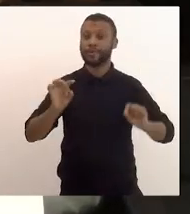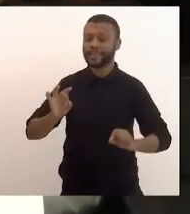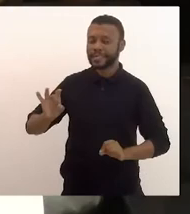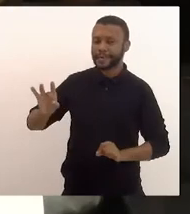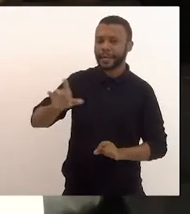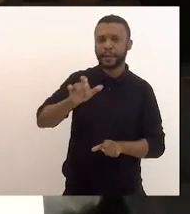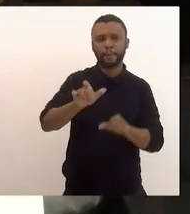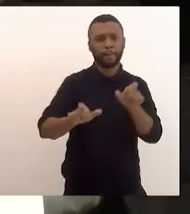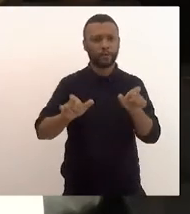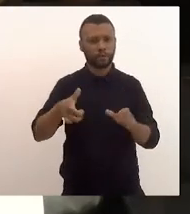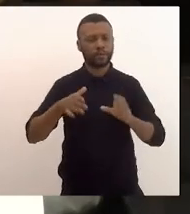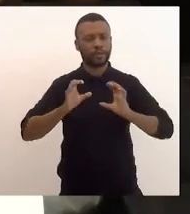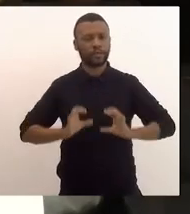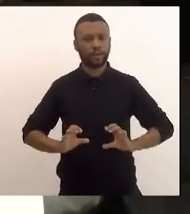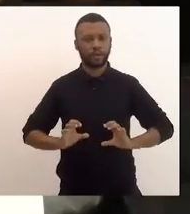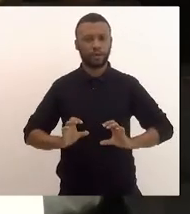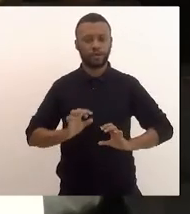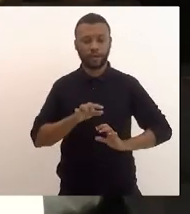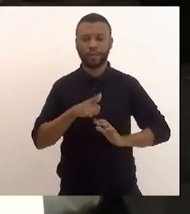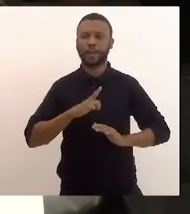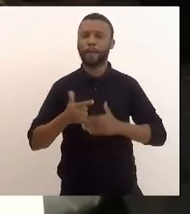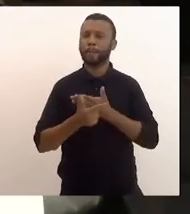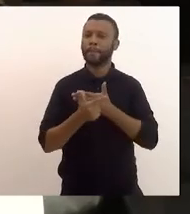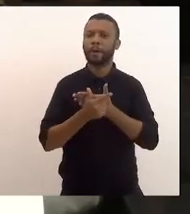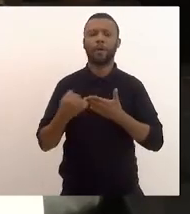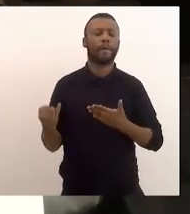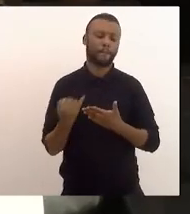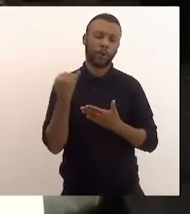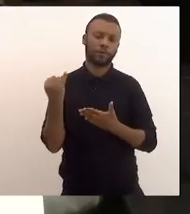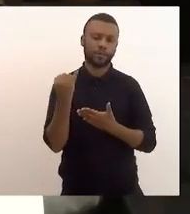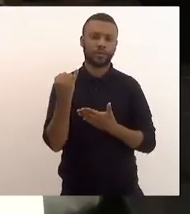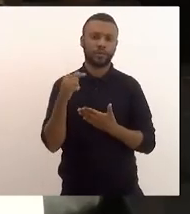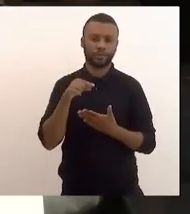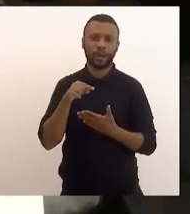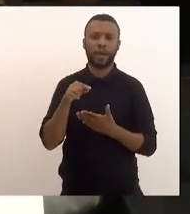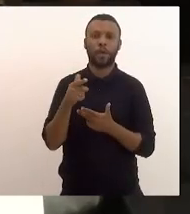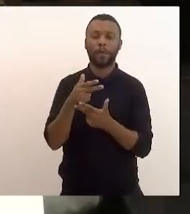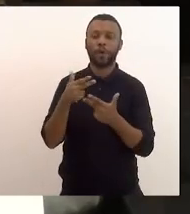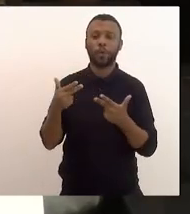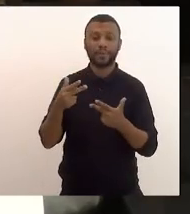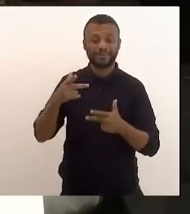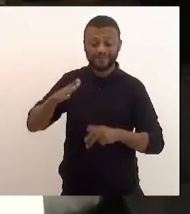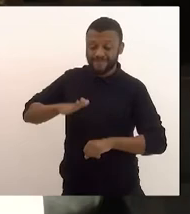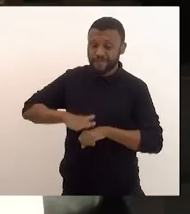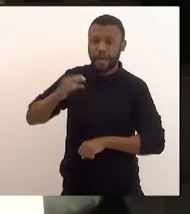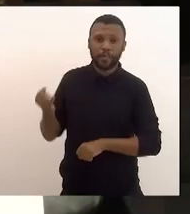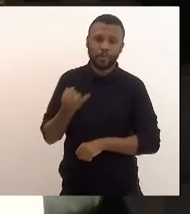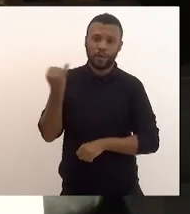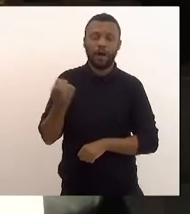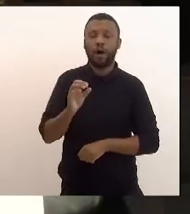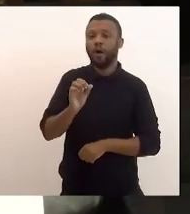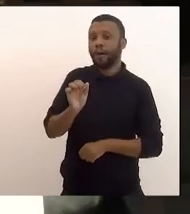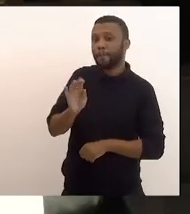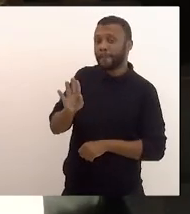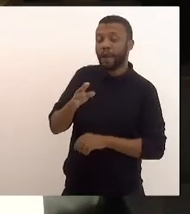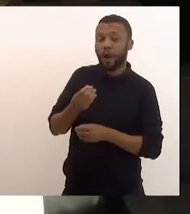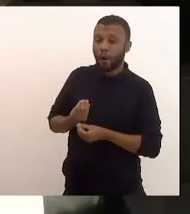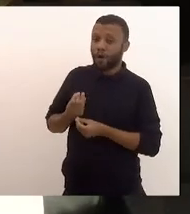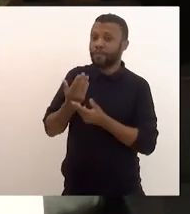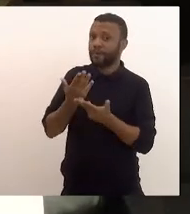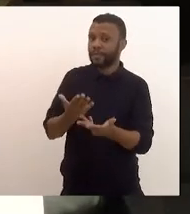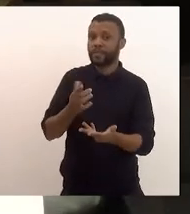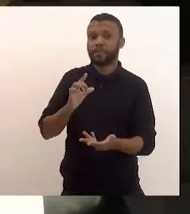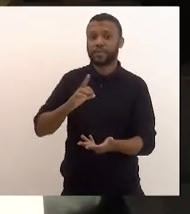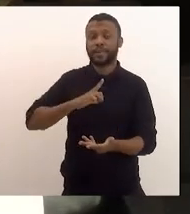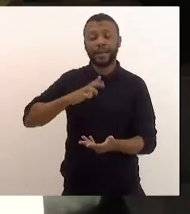a defensoria tem um papel fundamental uma das coisas mais importantes que a Ordem dos Advogados oferece é